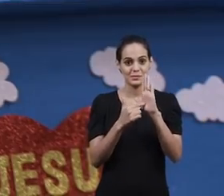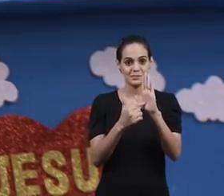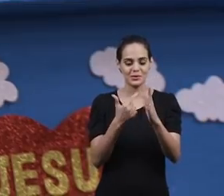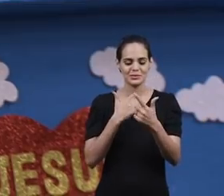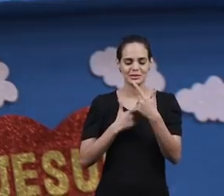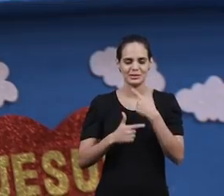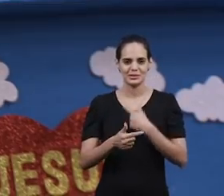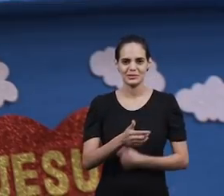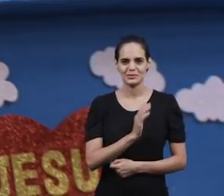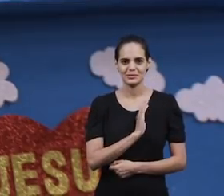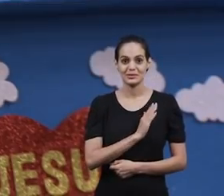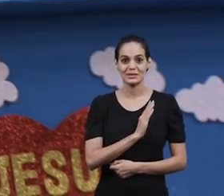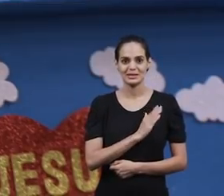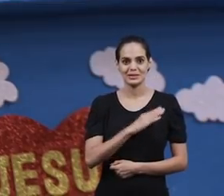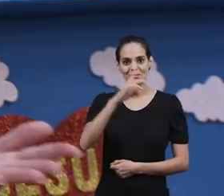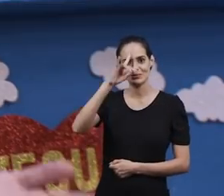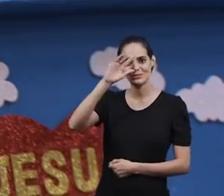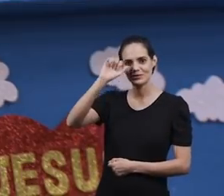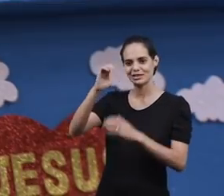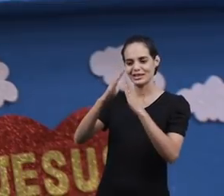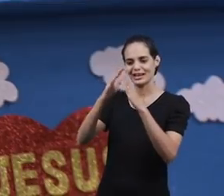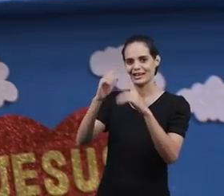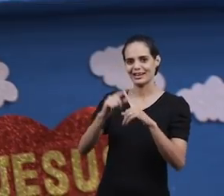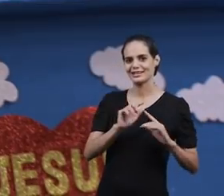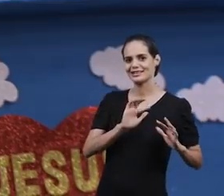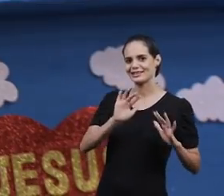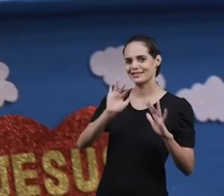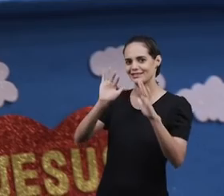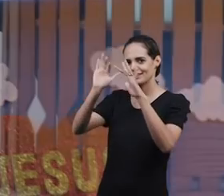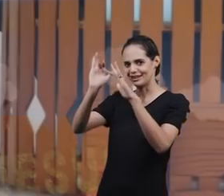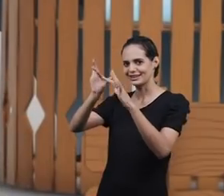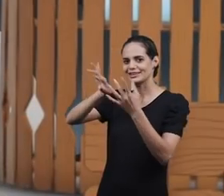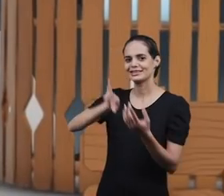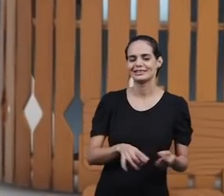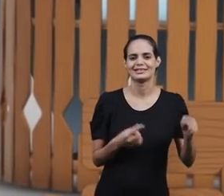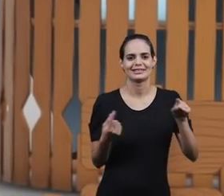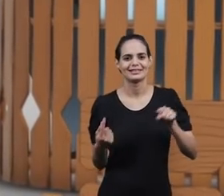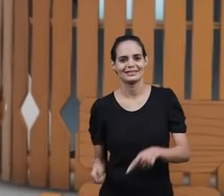nosso coração. Vamos cantar "Um Dia a Igreja Subirá"?